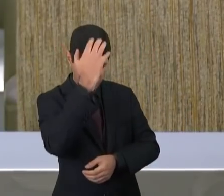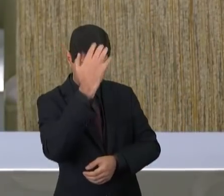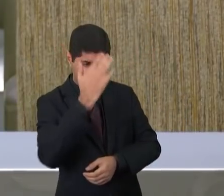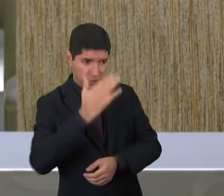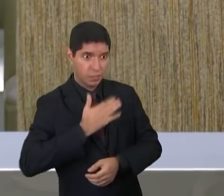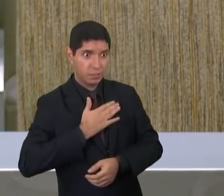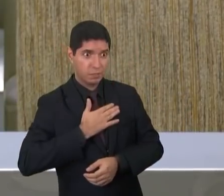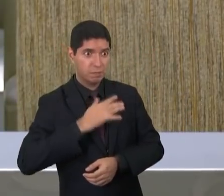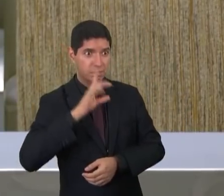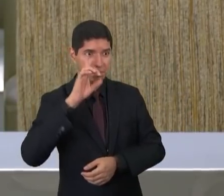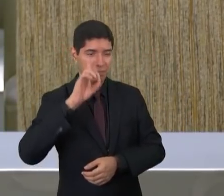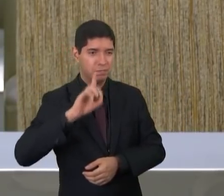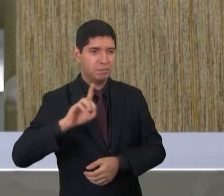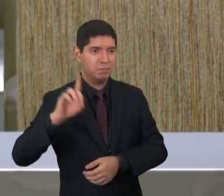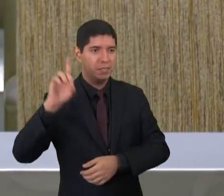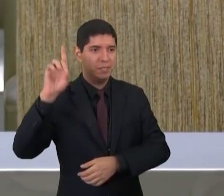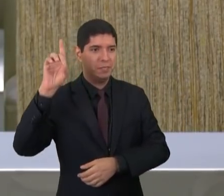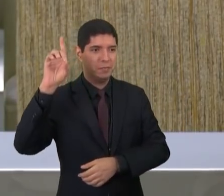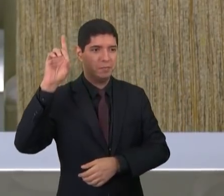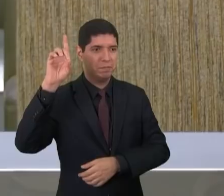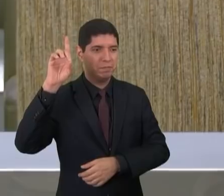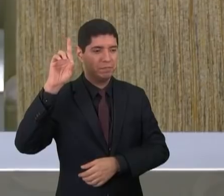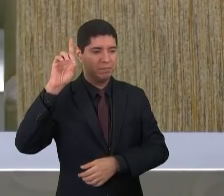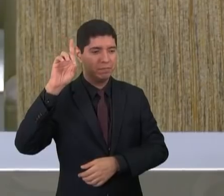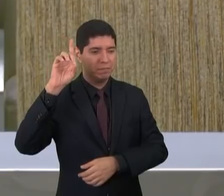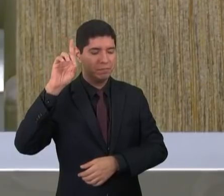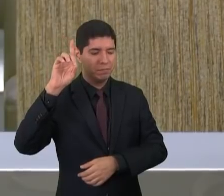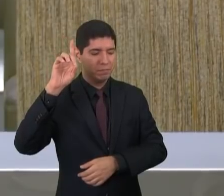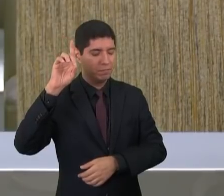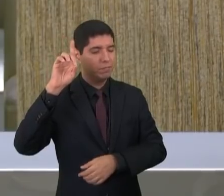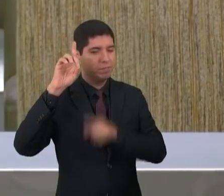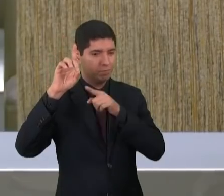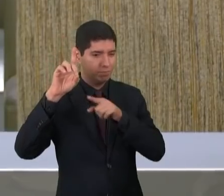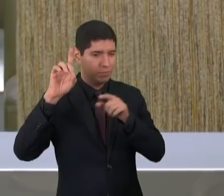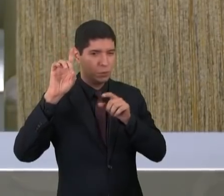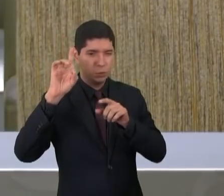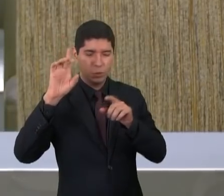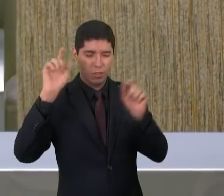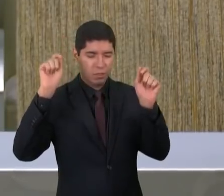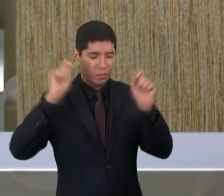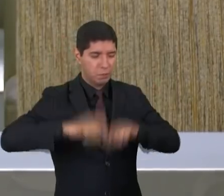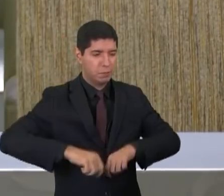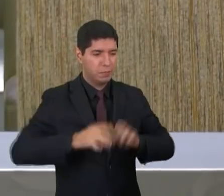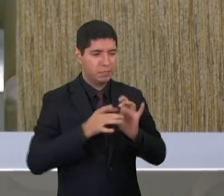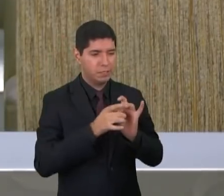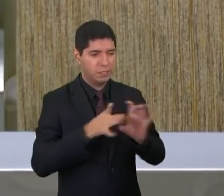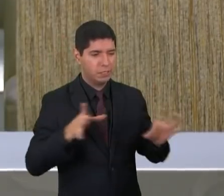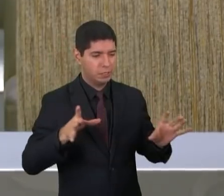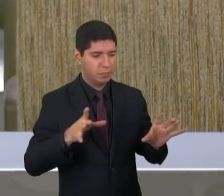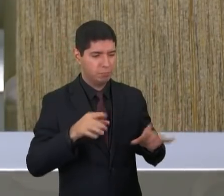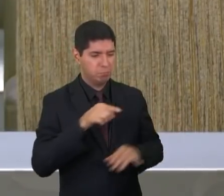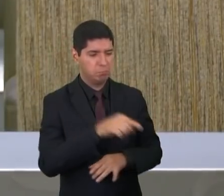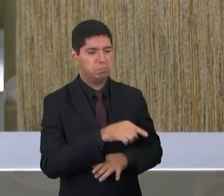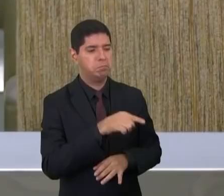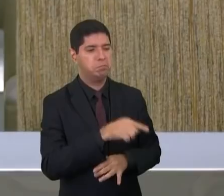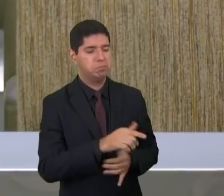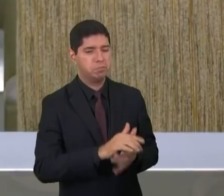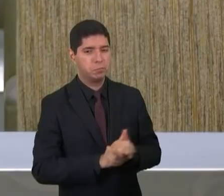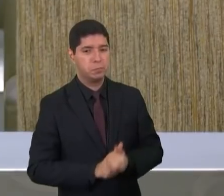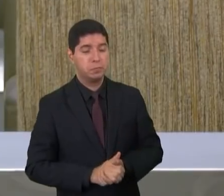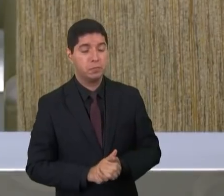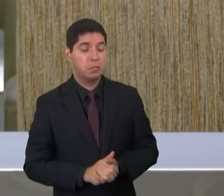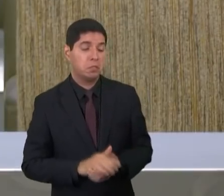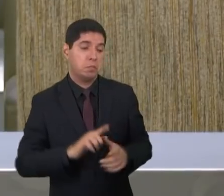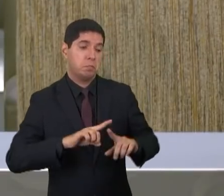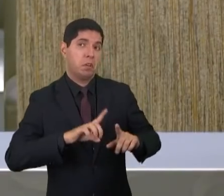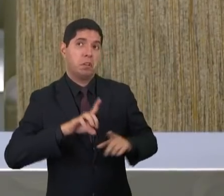livrar. É o Deus a quem nós servimos. Ele vai nos livrar da tua mão, ó rei. Mas